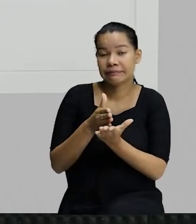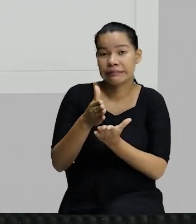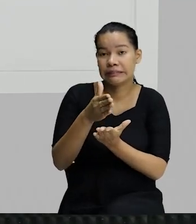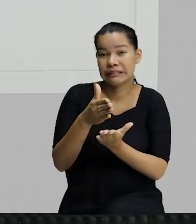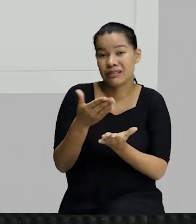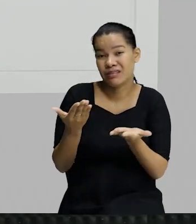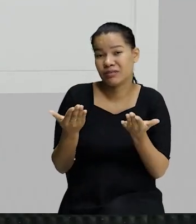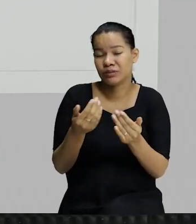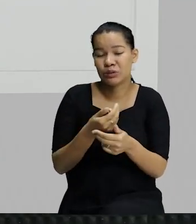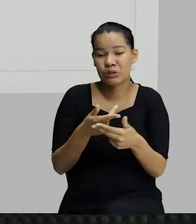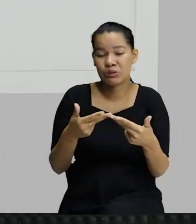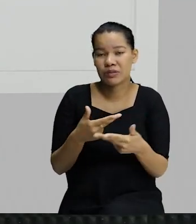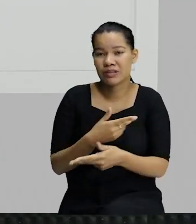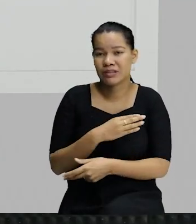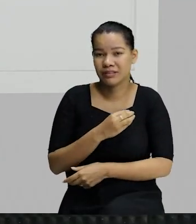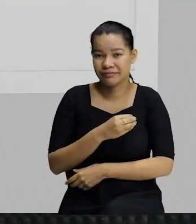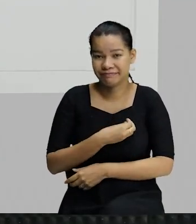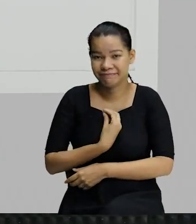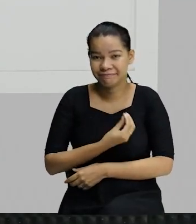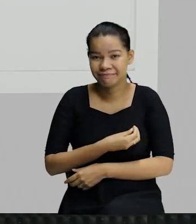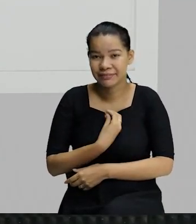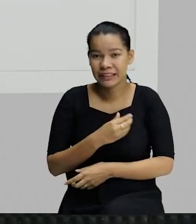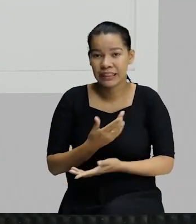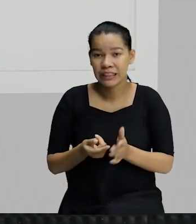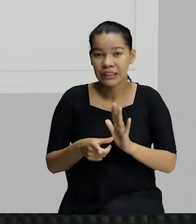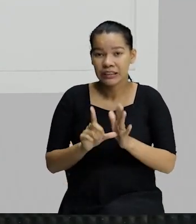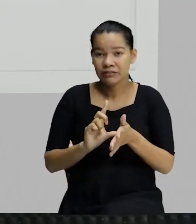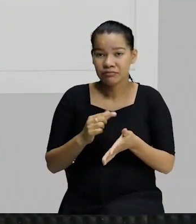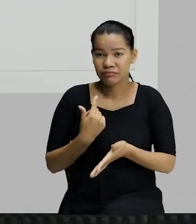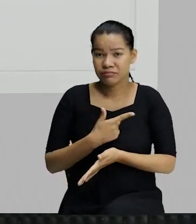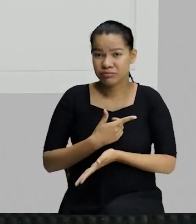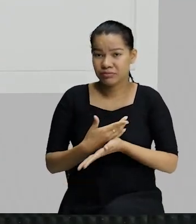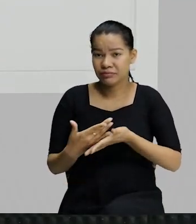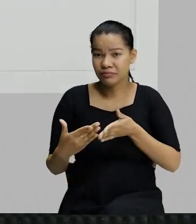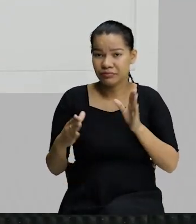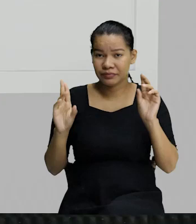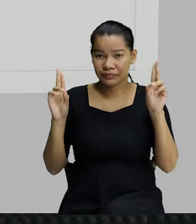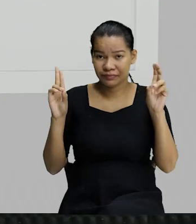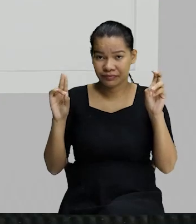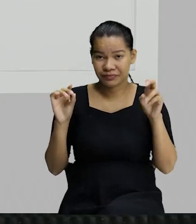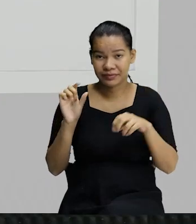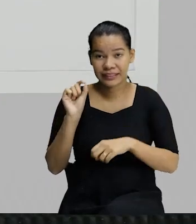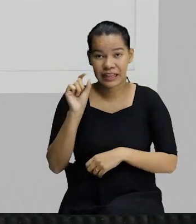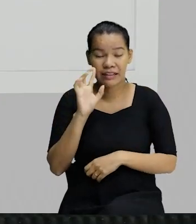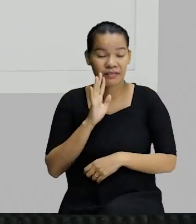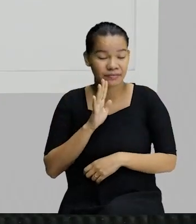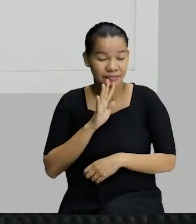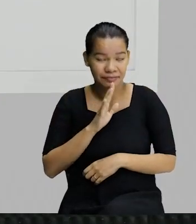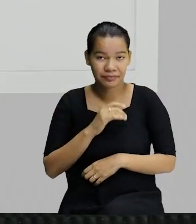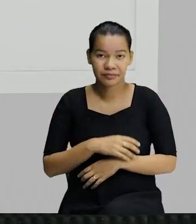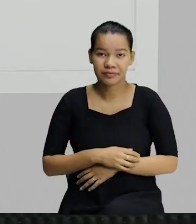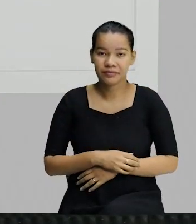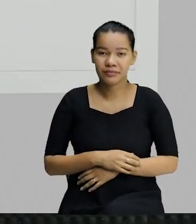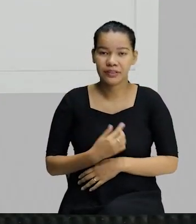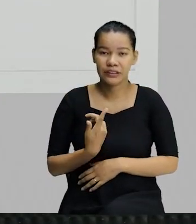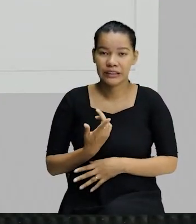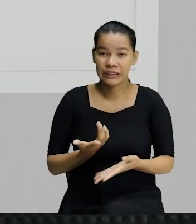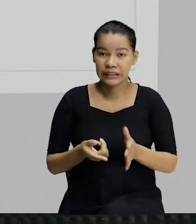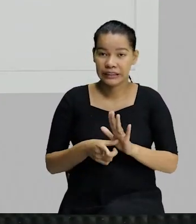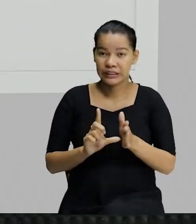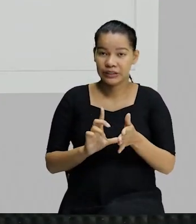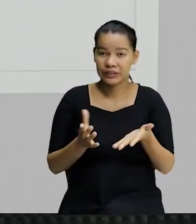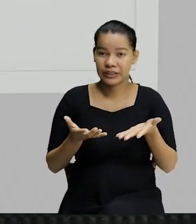Antes de nós começarmos com este tema, que é um tema muito bacana, eu quero mais uma vez trazer para vocês a necessidade de vocês